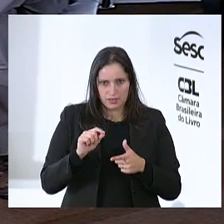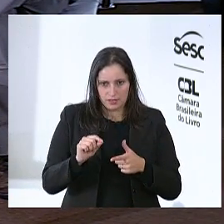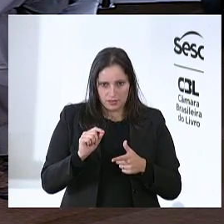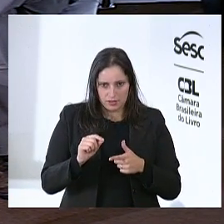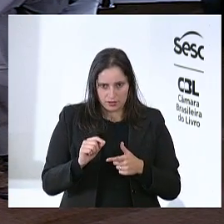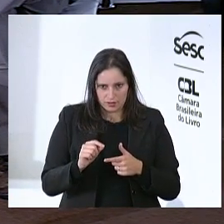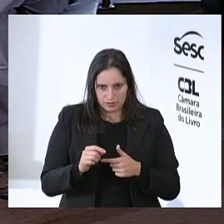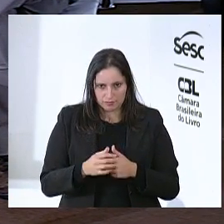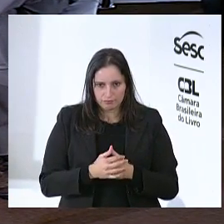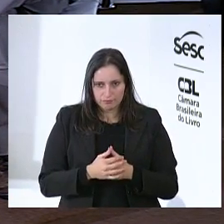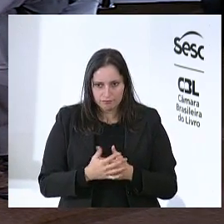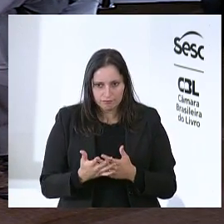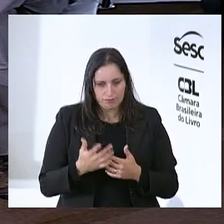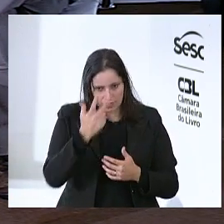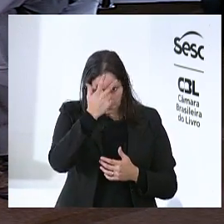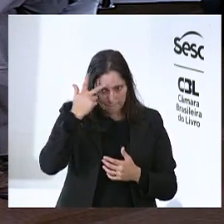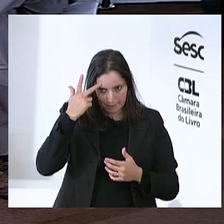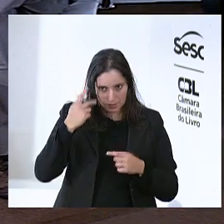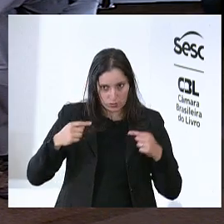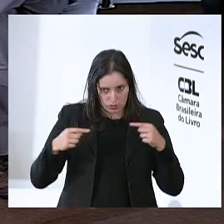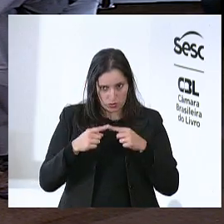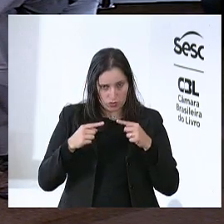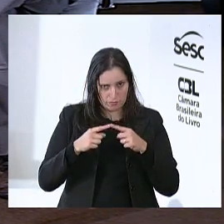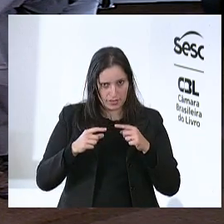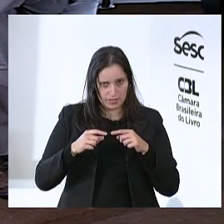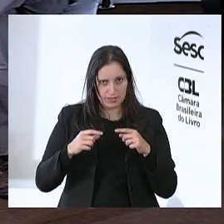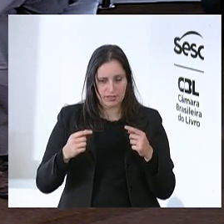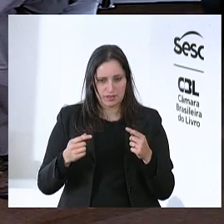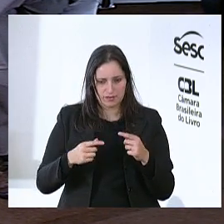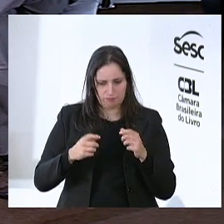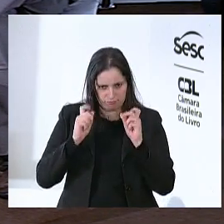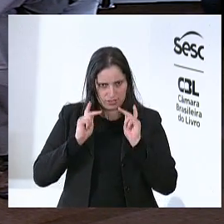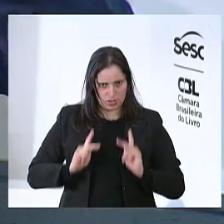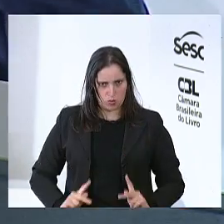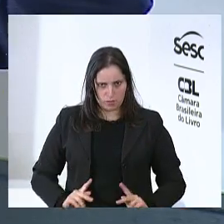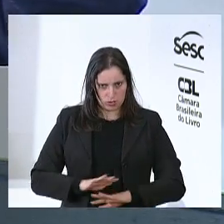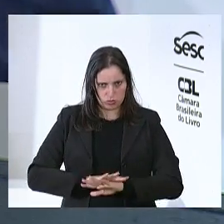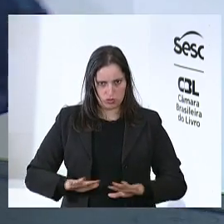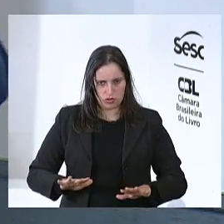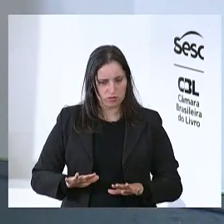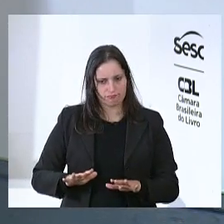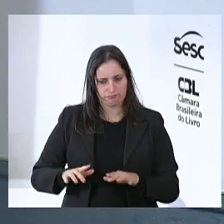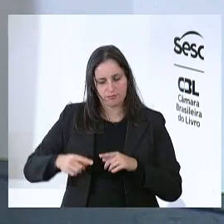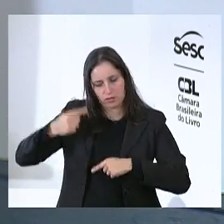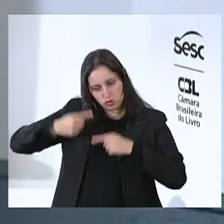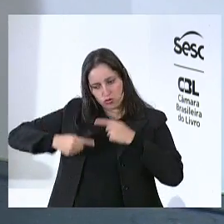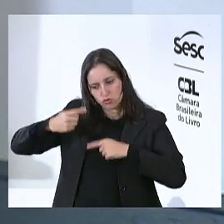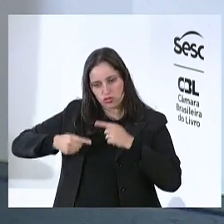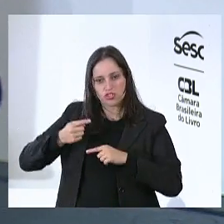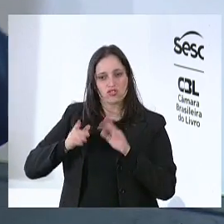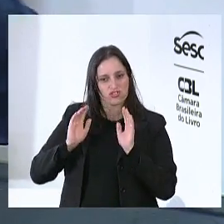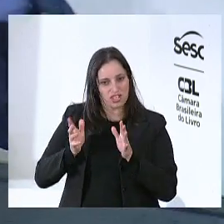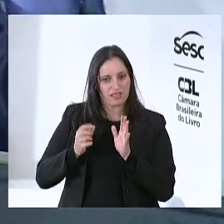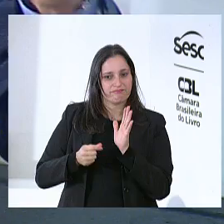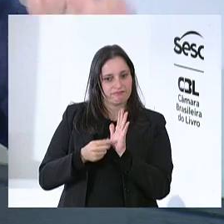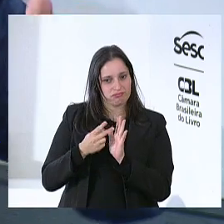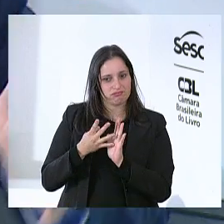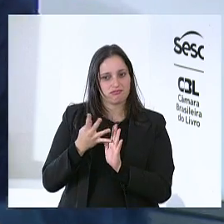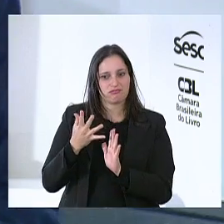humano. Nós discutimos isso bastante, porque você tem desde a visão do Rousseau, do bom selvagem,